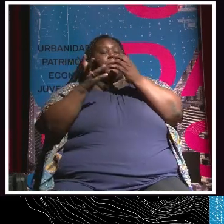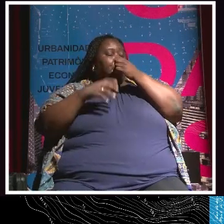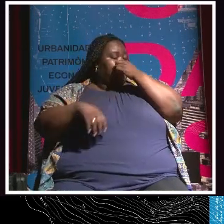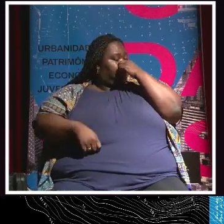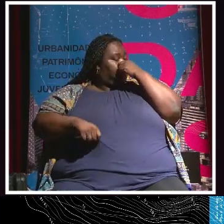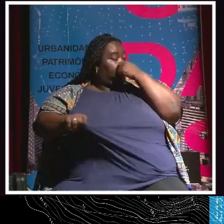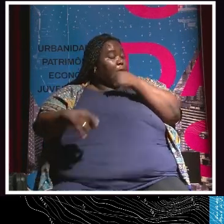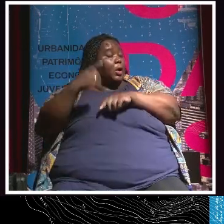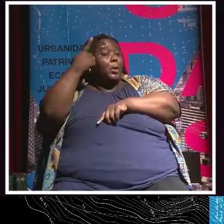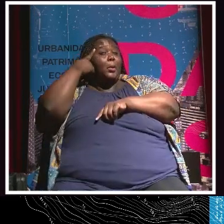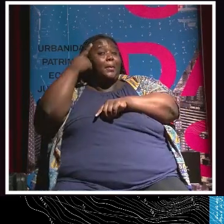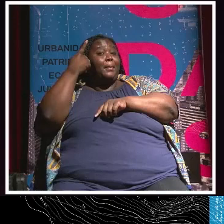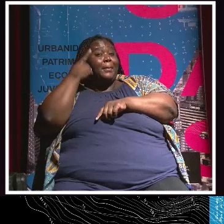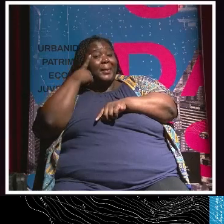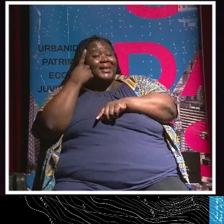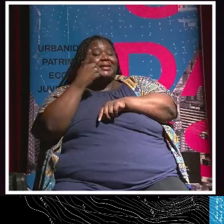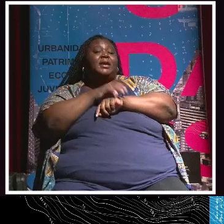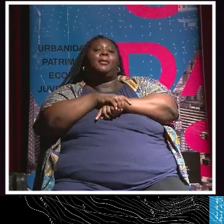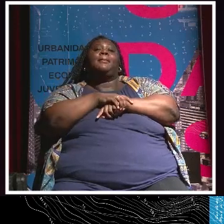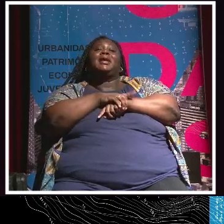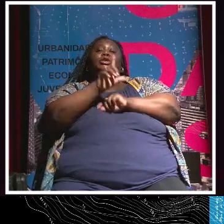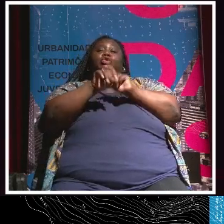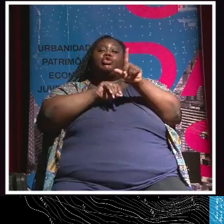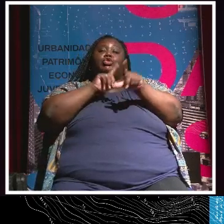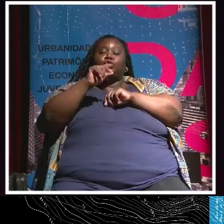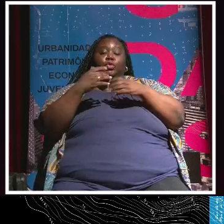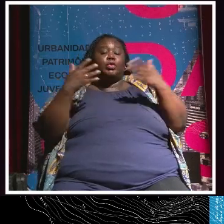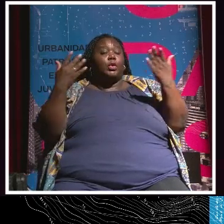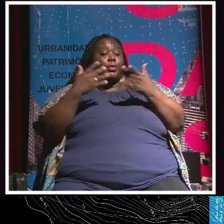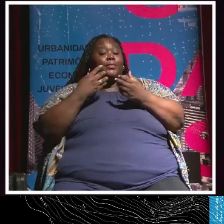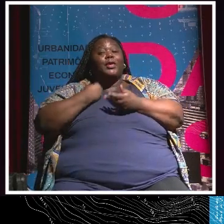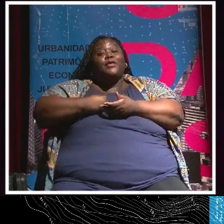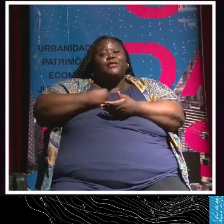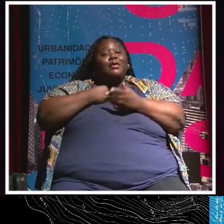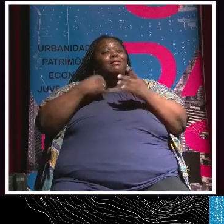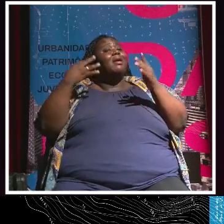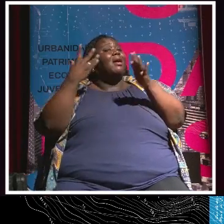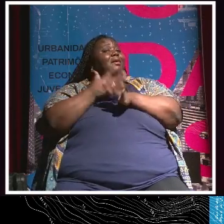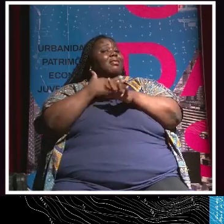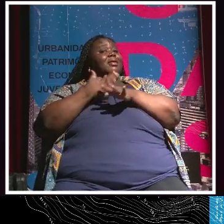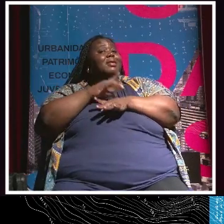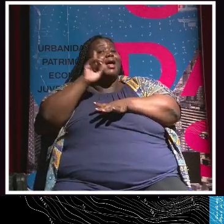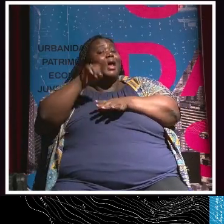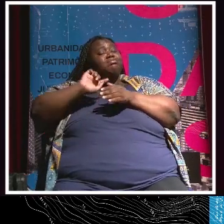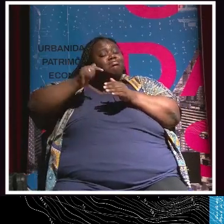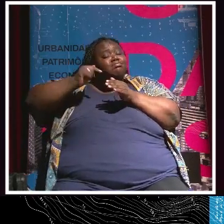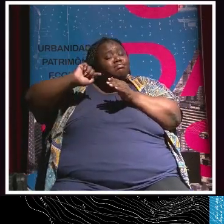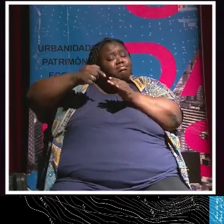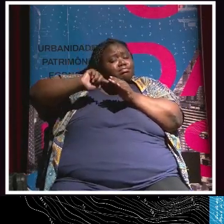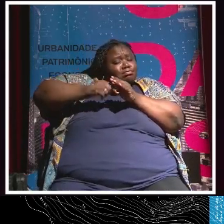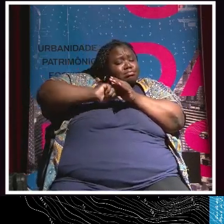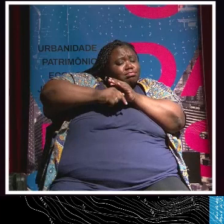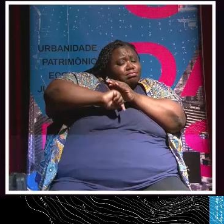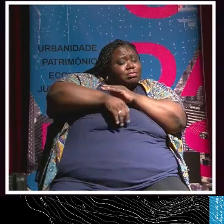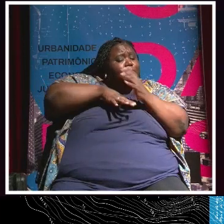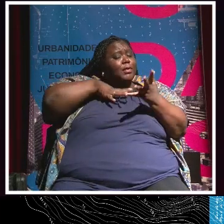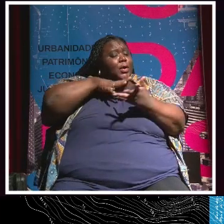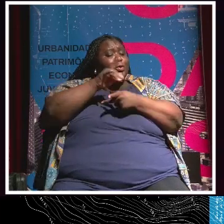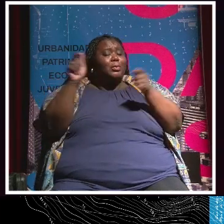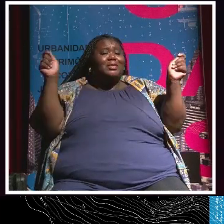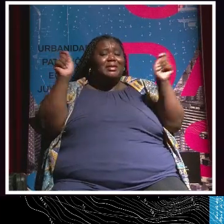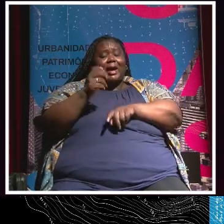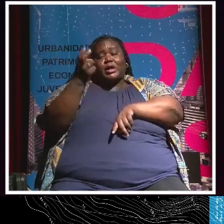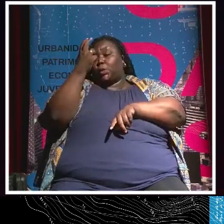o pensamento curatorial desse eixo. Viver a cidade é mergulhar em um universo de possibilidades